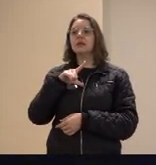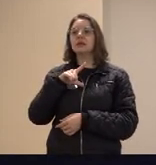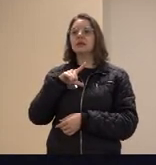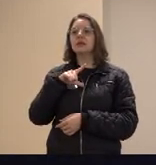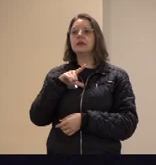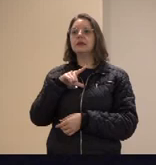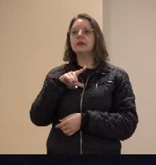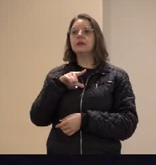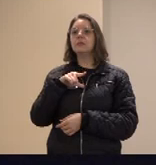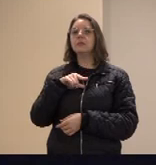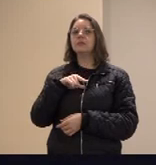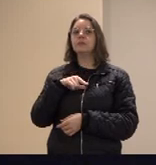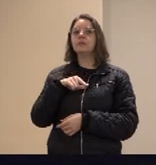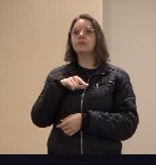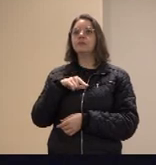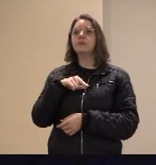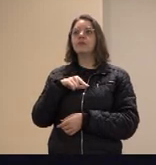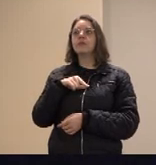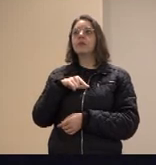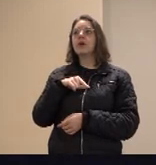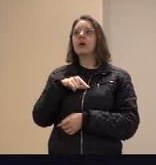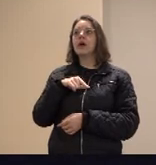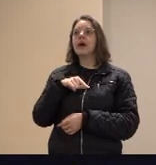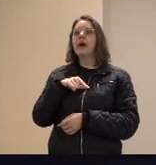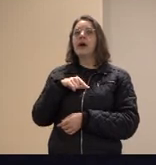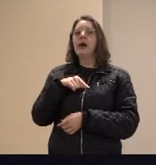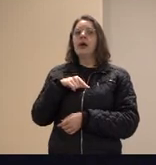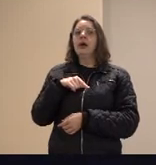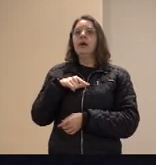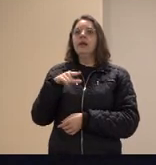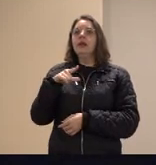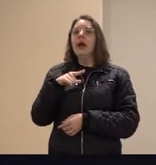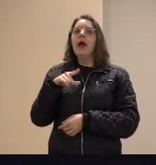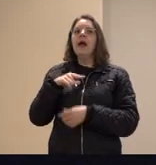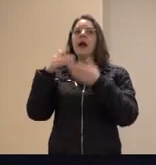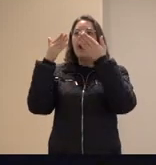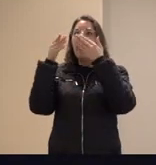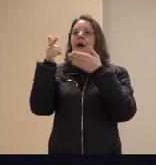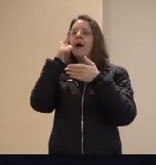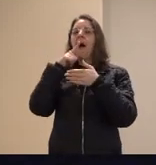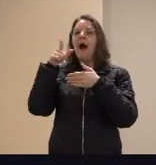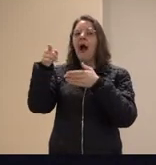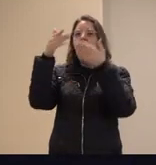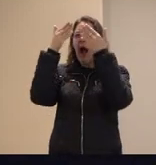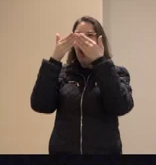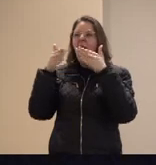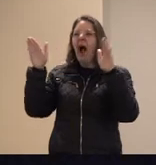como um laço ou como uma possibilidade de ter um futuro, de ter uma vida